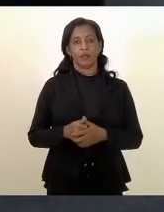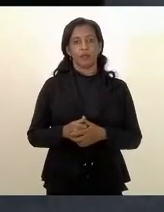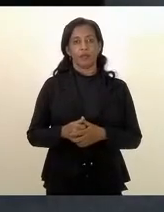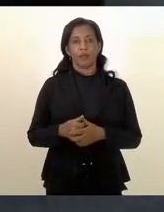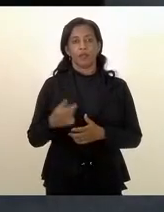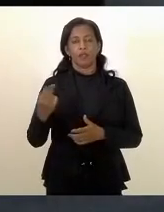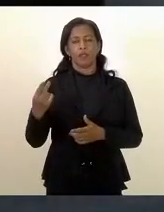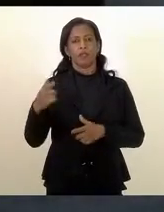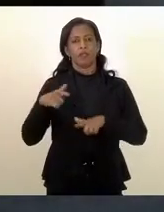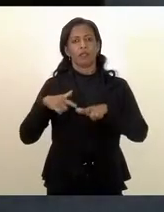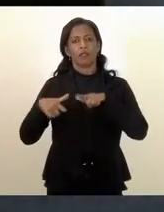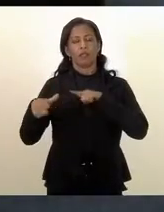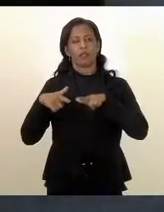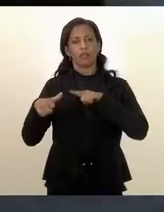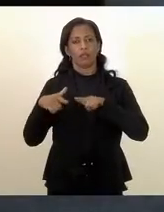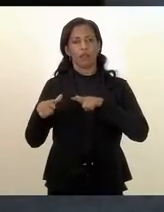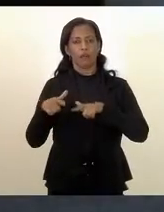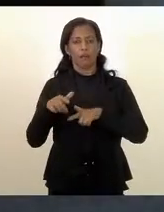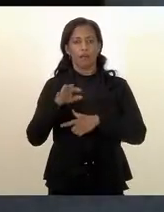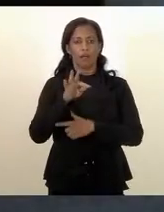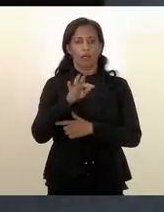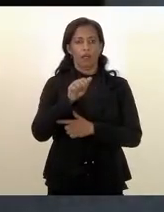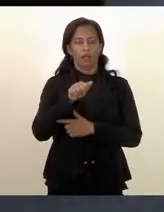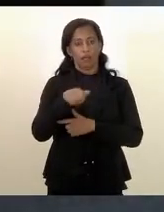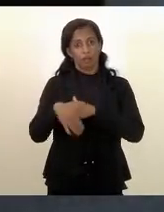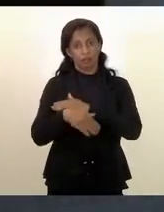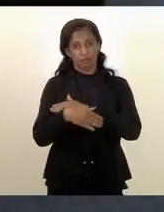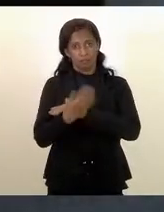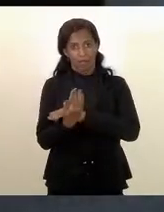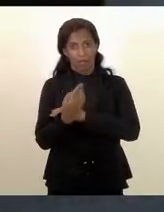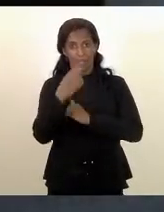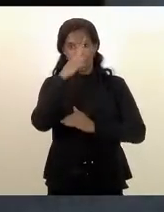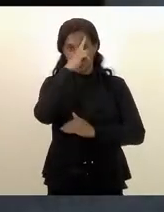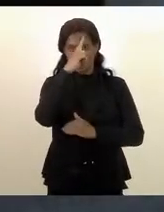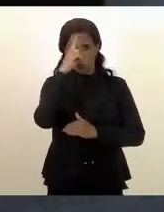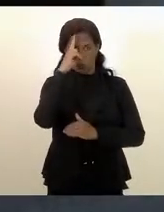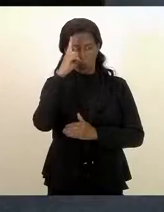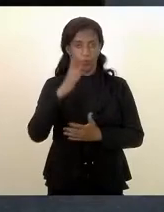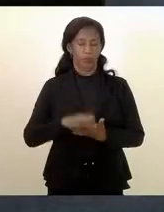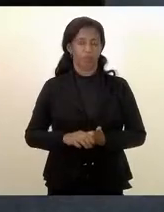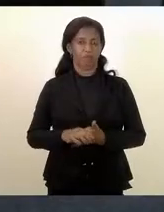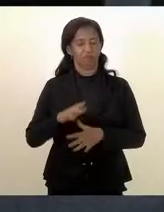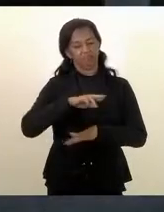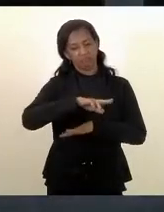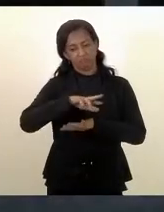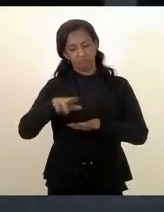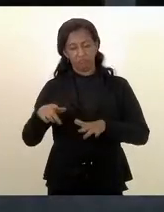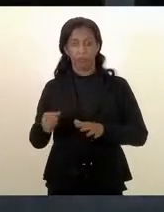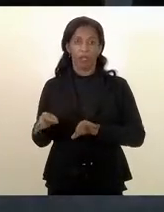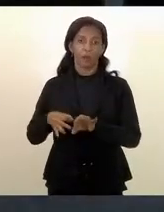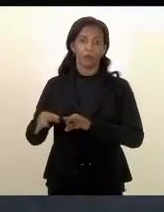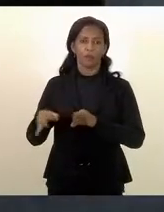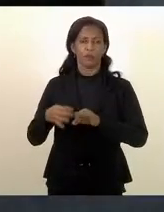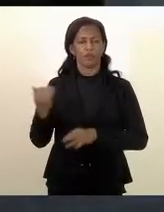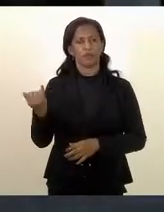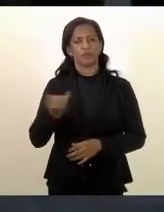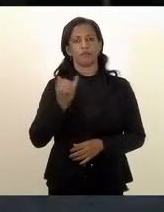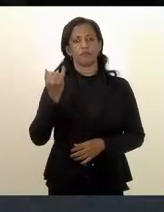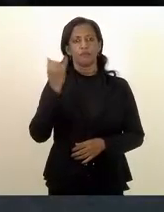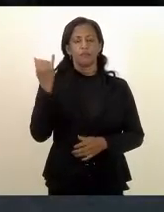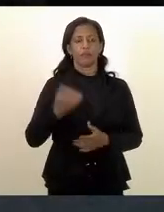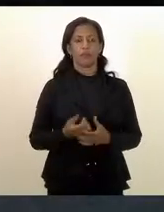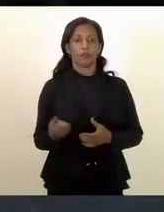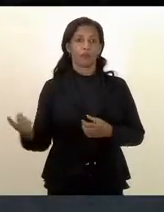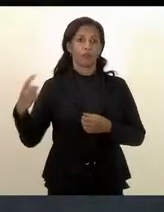aplicativo de aplicativo táxi Uber enfim então nós desenvolvemos esse projeto que é de suma importância para o